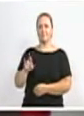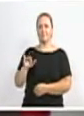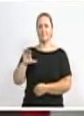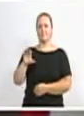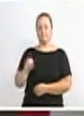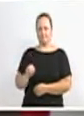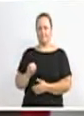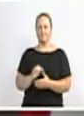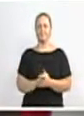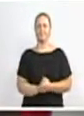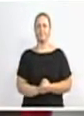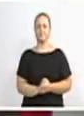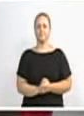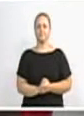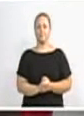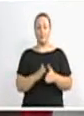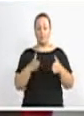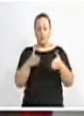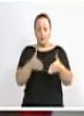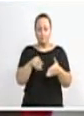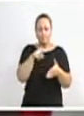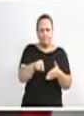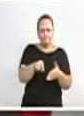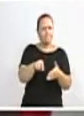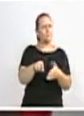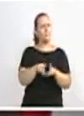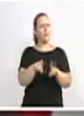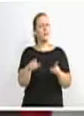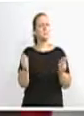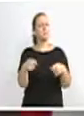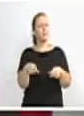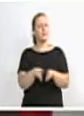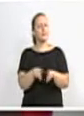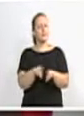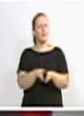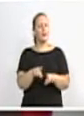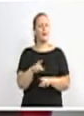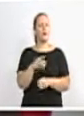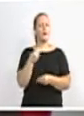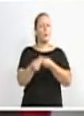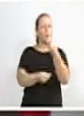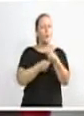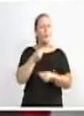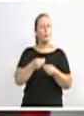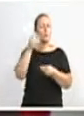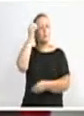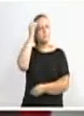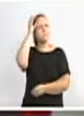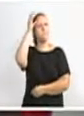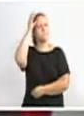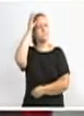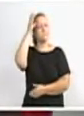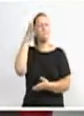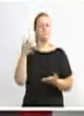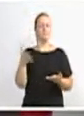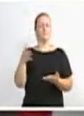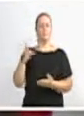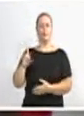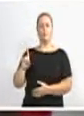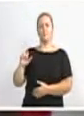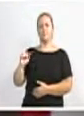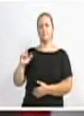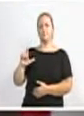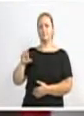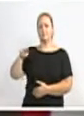Se não fosse só com base nesse, senhores, também poderia usar aqui o pensamento e a compreensão de Dalmo de Abreu